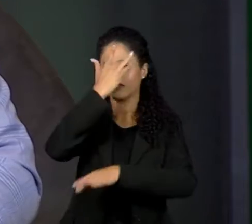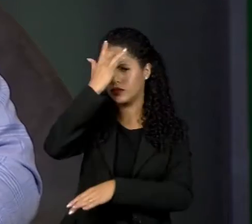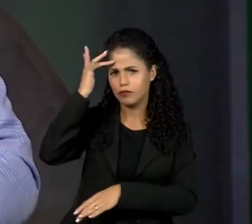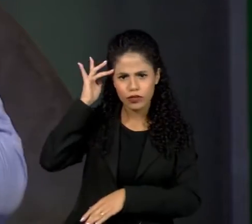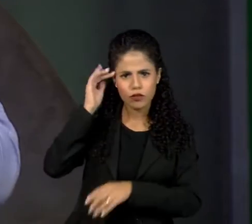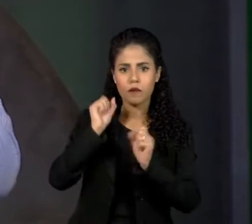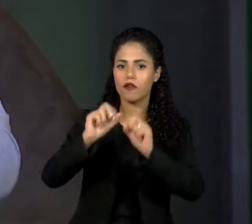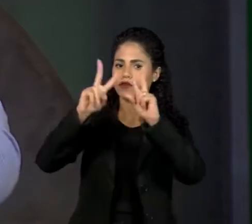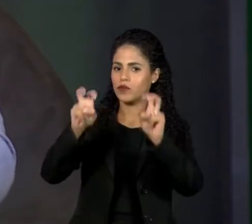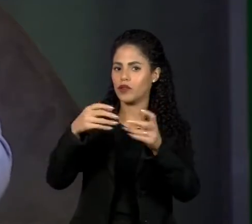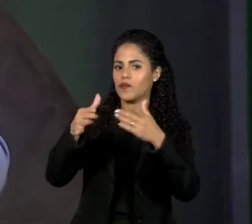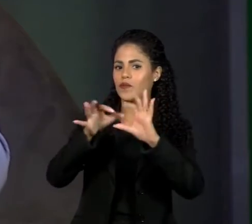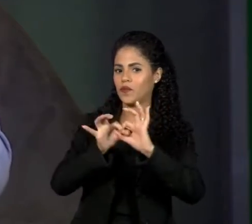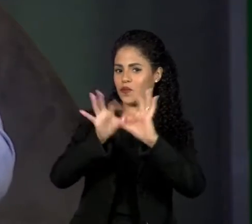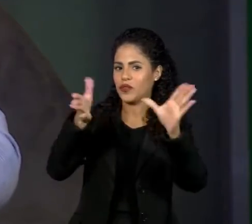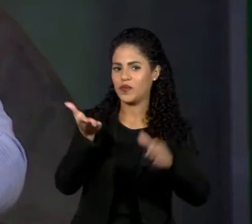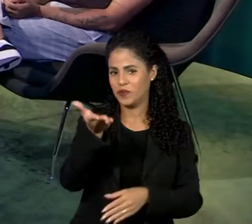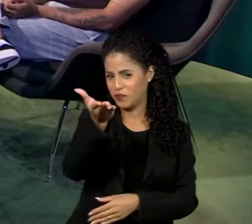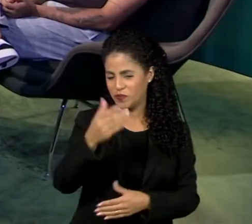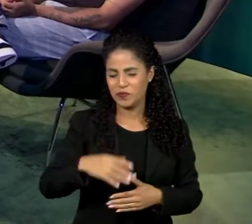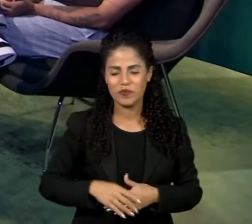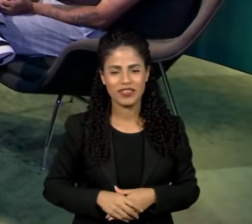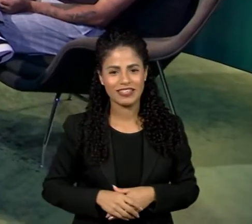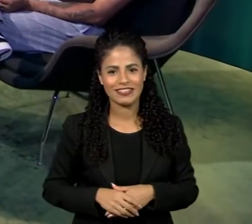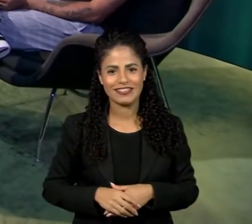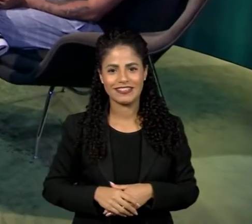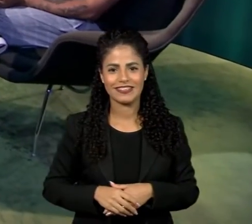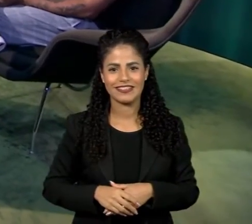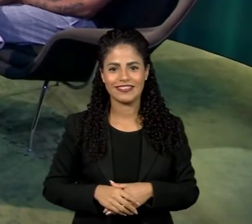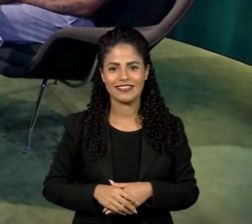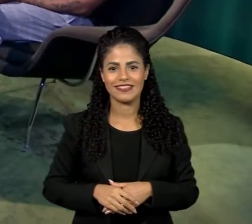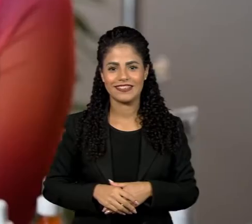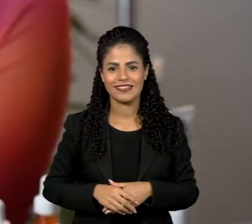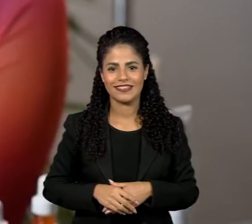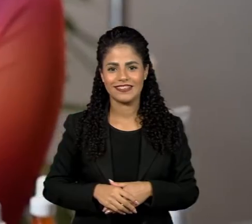qualquer assunto. Vamos acompanhar o que ela nos diz.